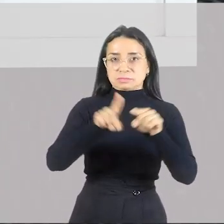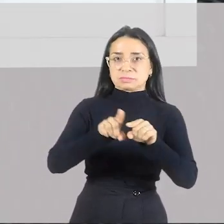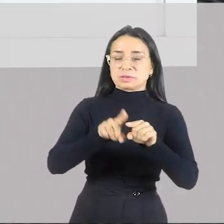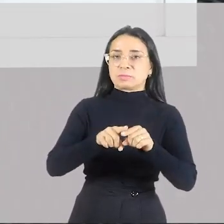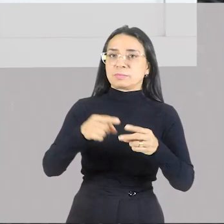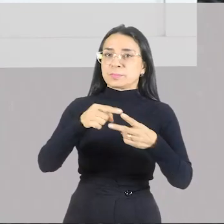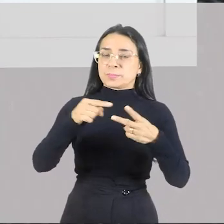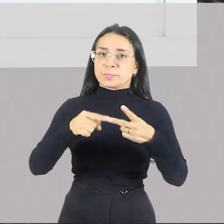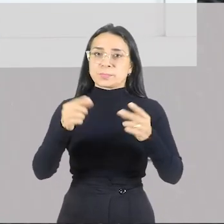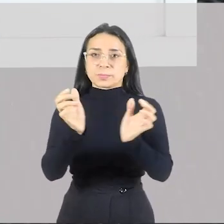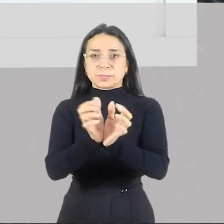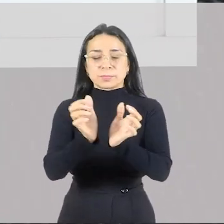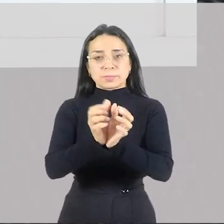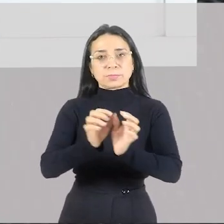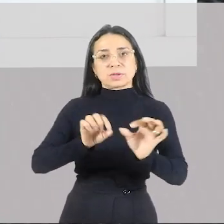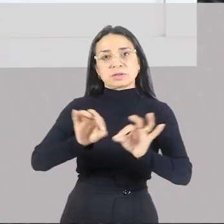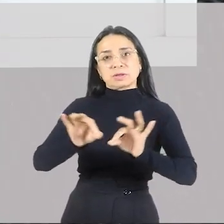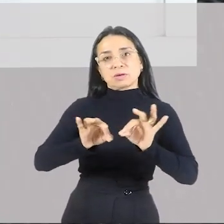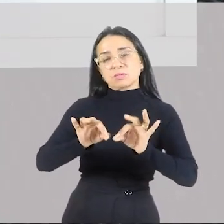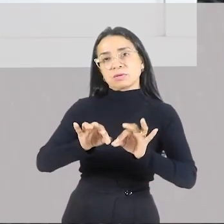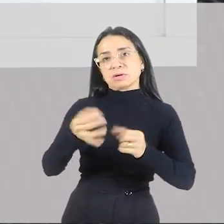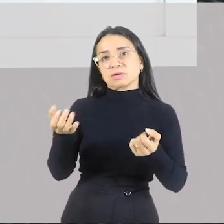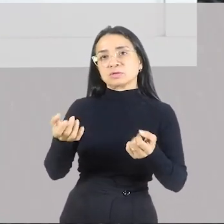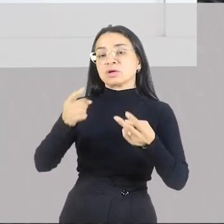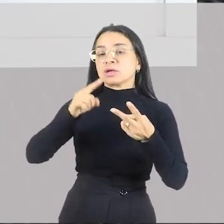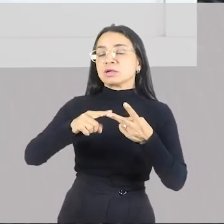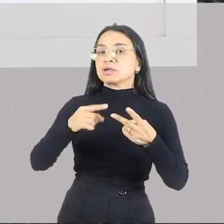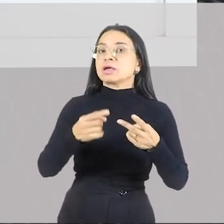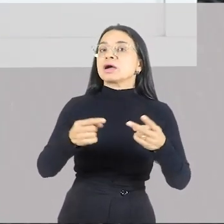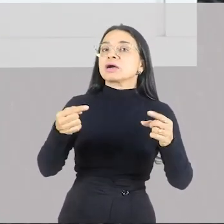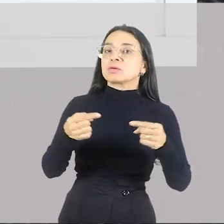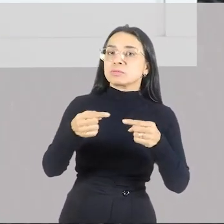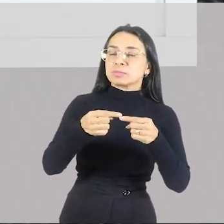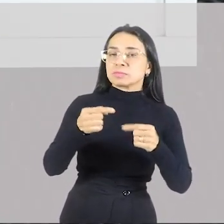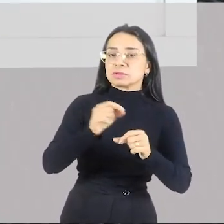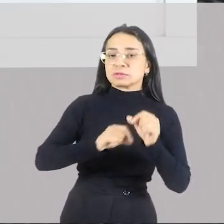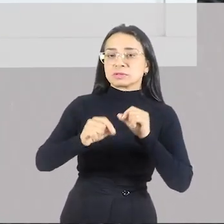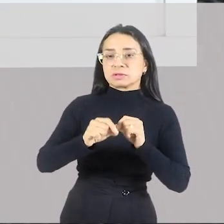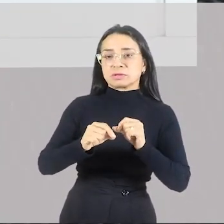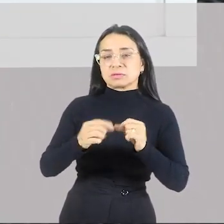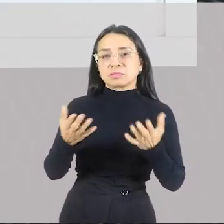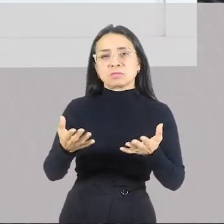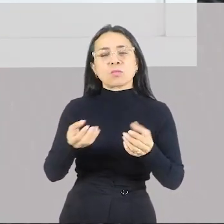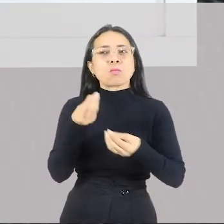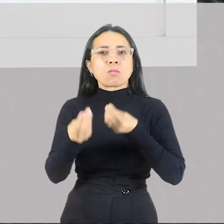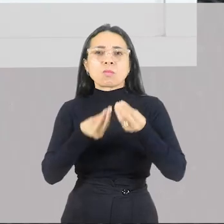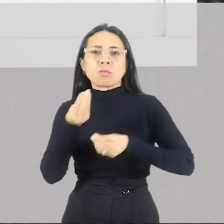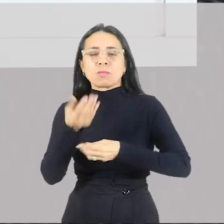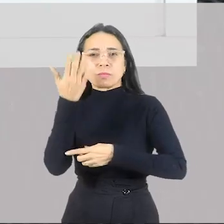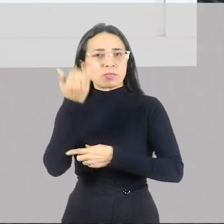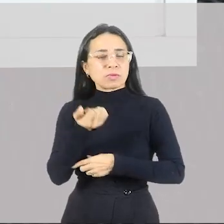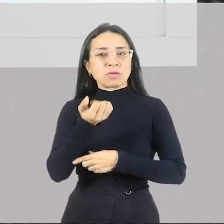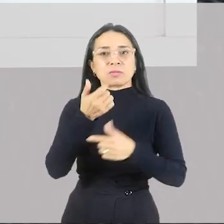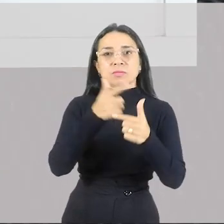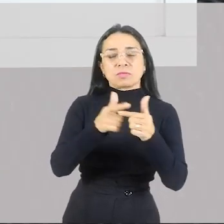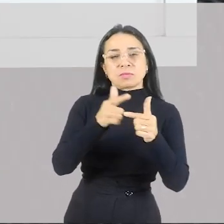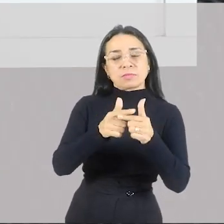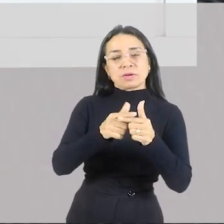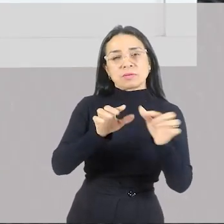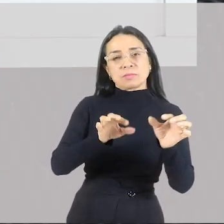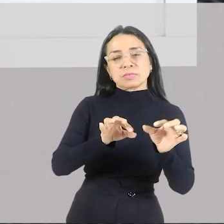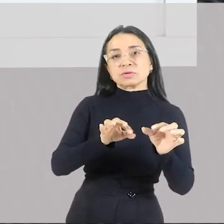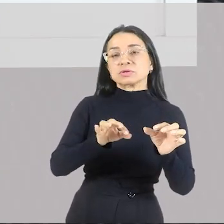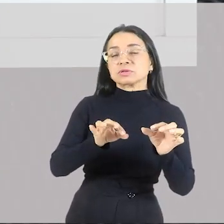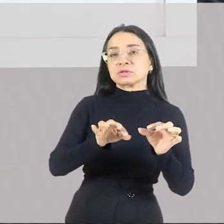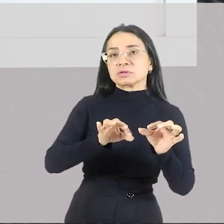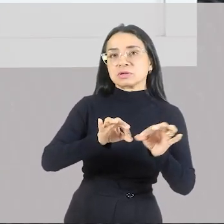dois tipos de grupos, que é o arranjo e a combinação. Pessoal, como é que eu reconheço um problema de arranjo e combinação? Geralmente, com os dois